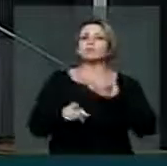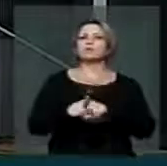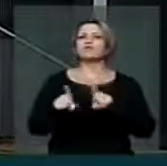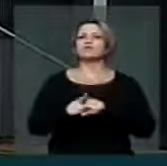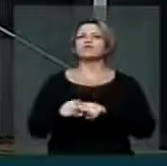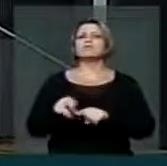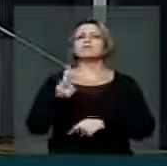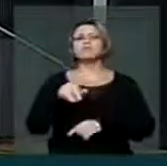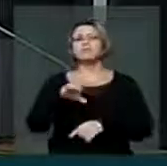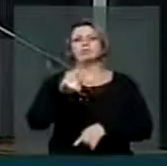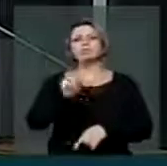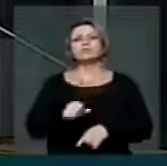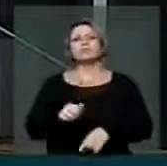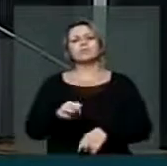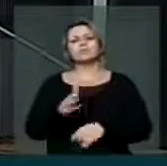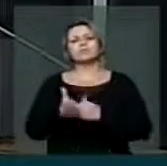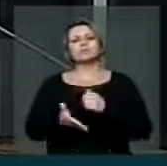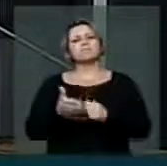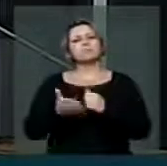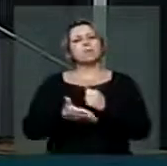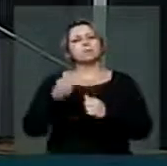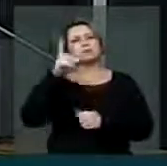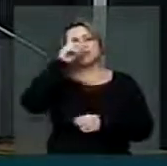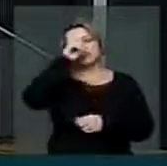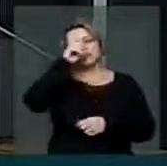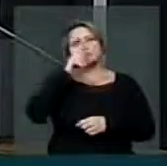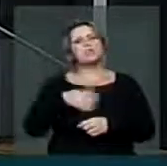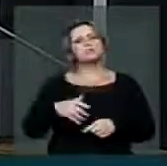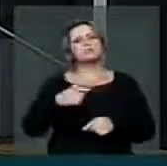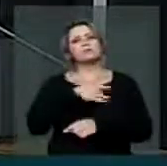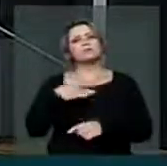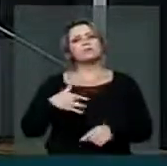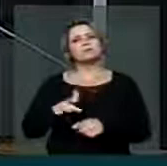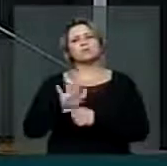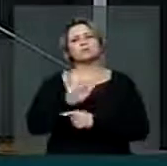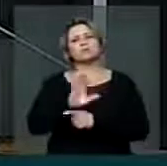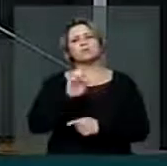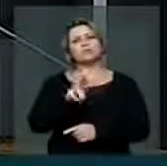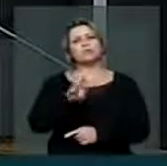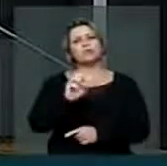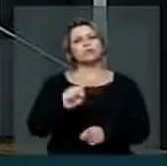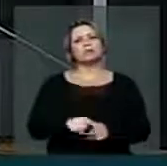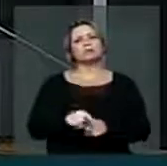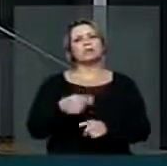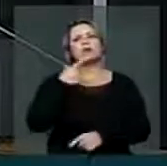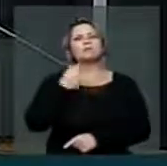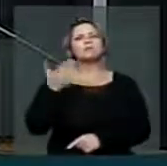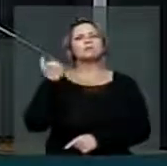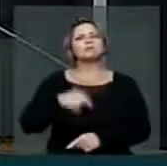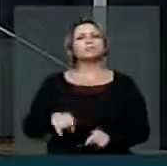de Unidades Básicas de Saúde, as UBSs, beneficiou no último ano